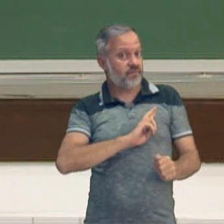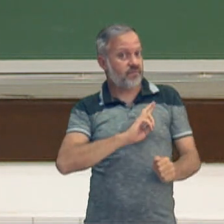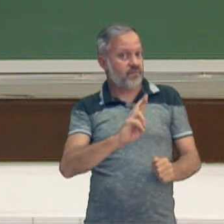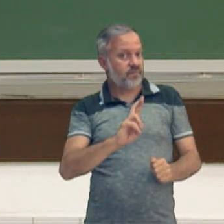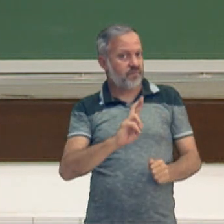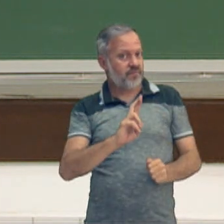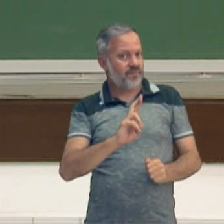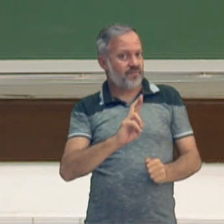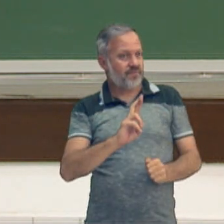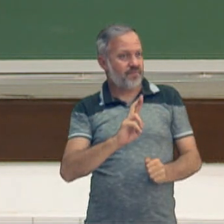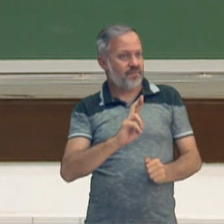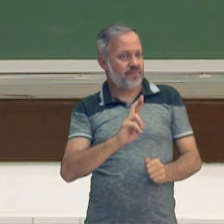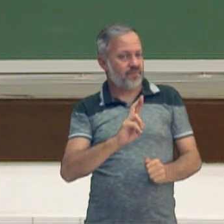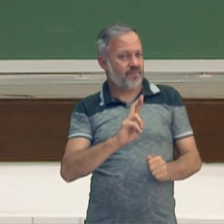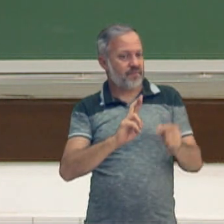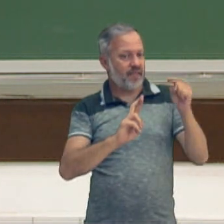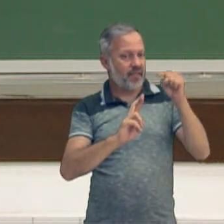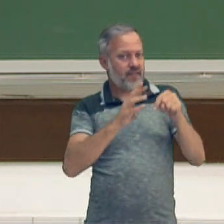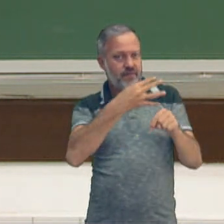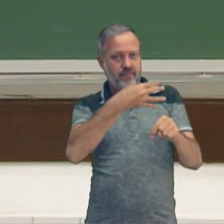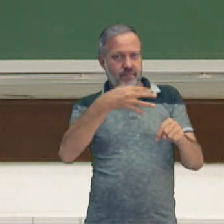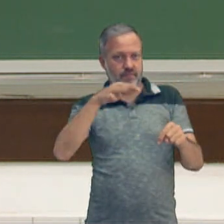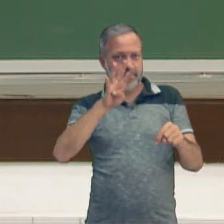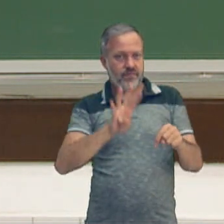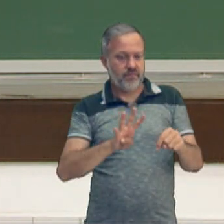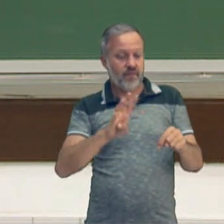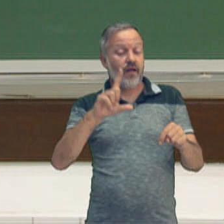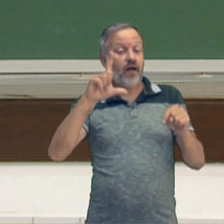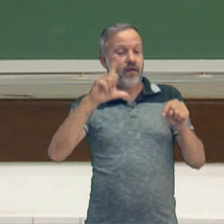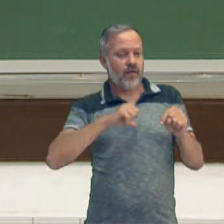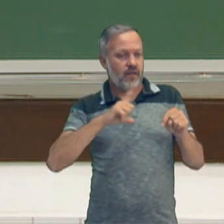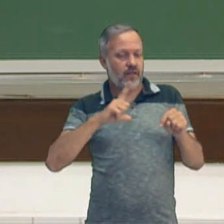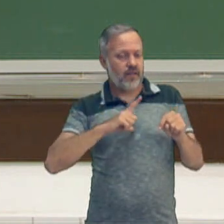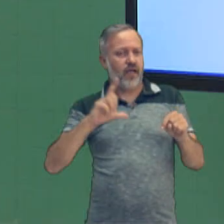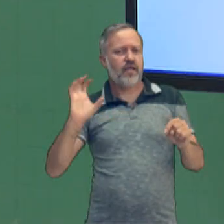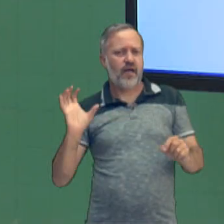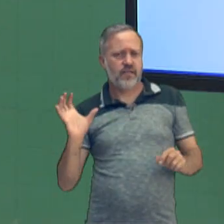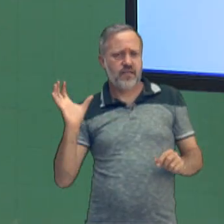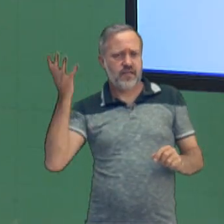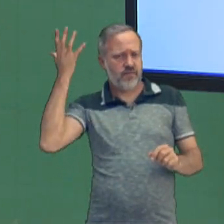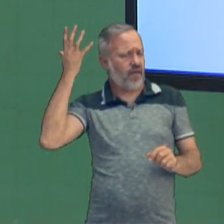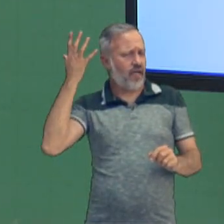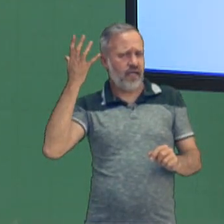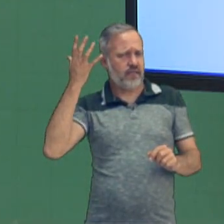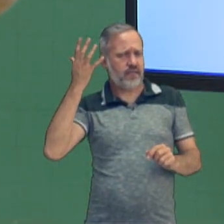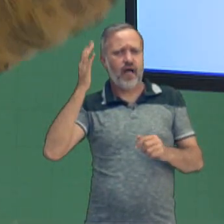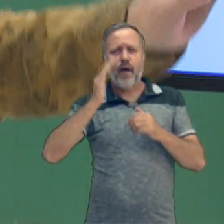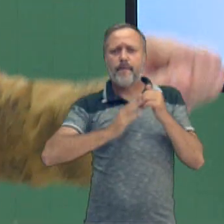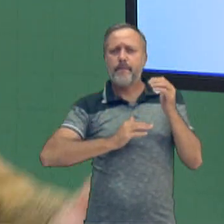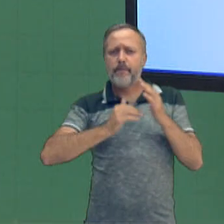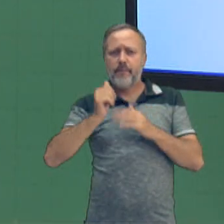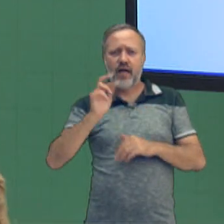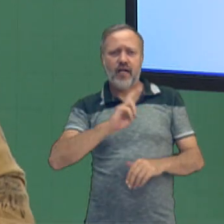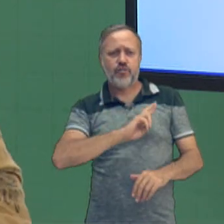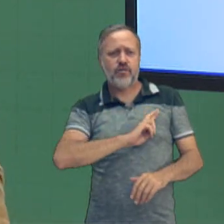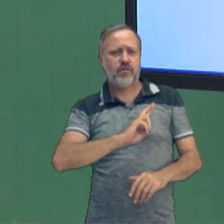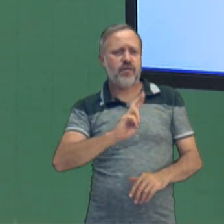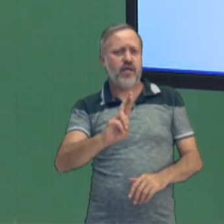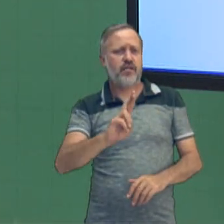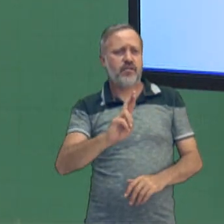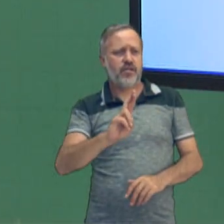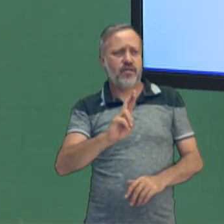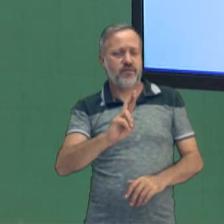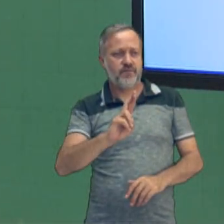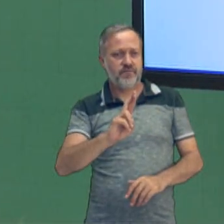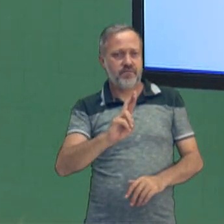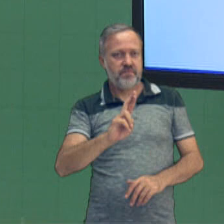meio do calendário que se fixa as datas importantes de festas, de rituais. O calendário mais antigo encontrado é